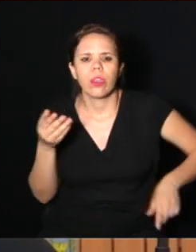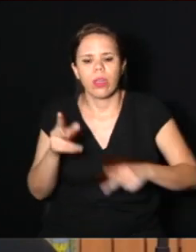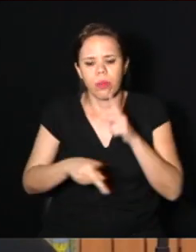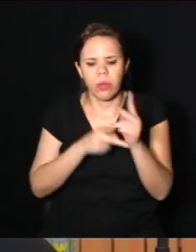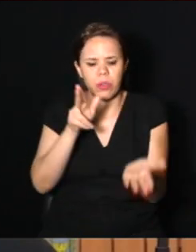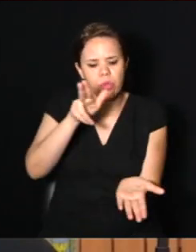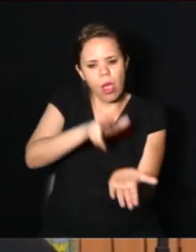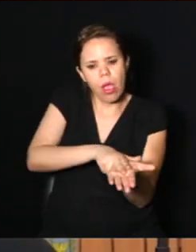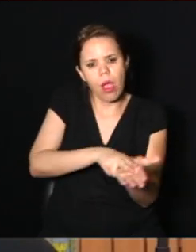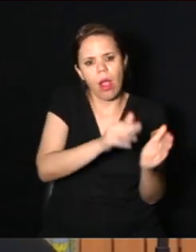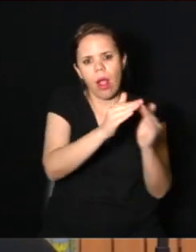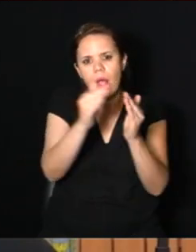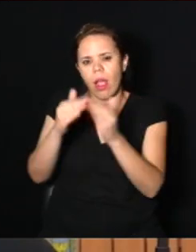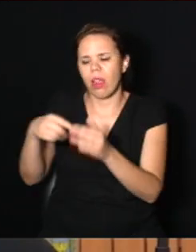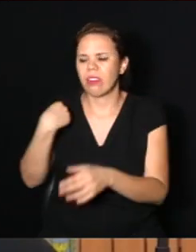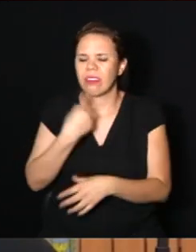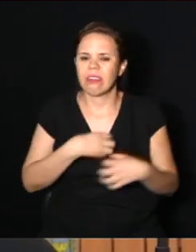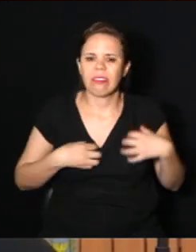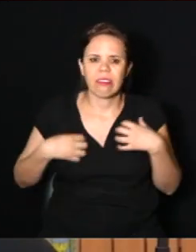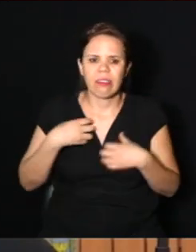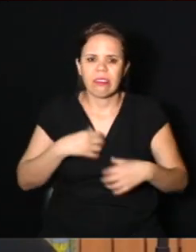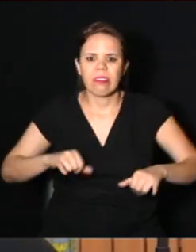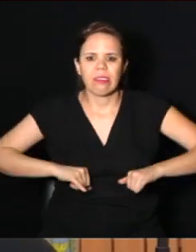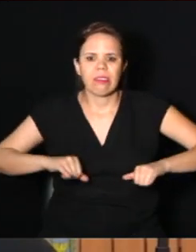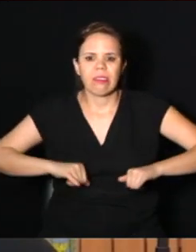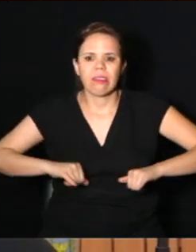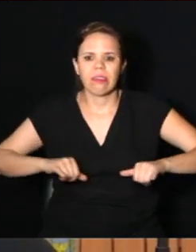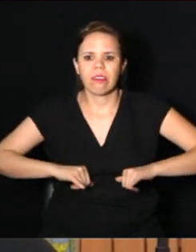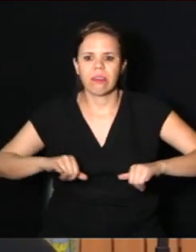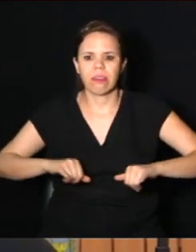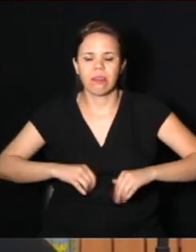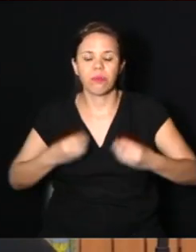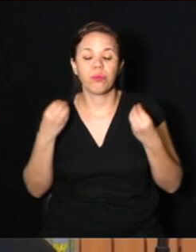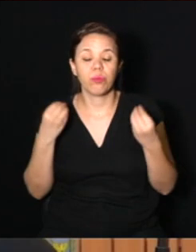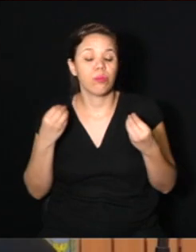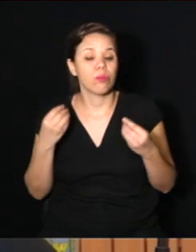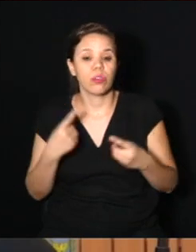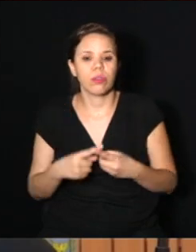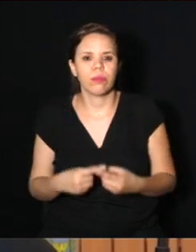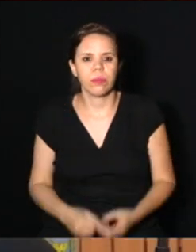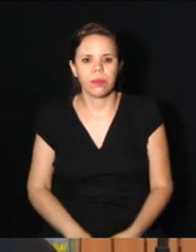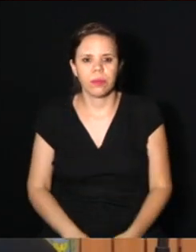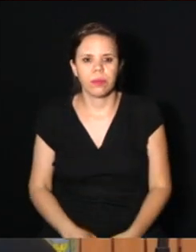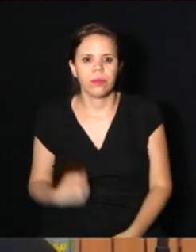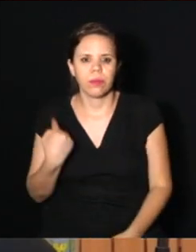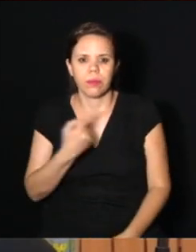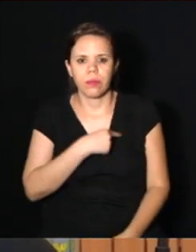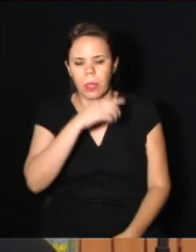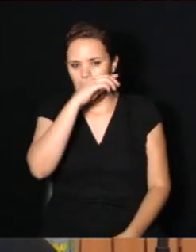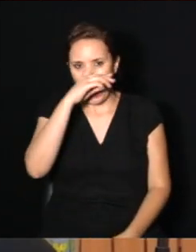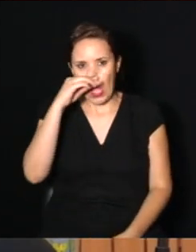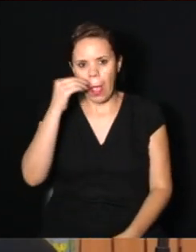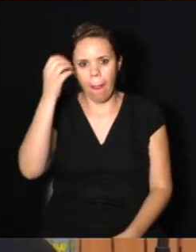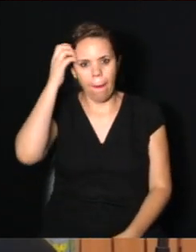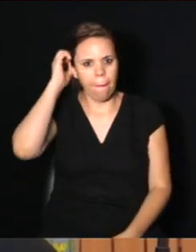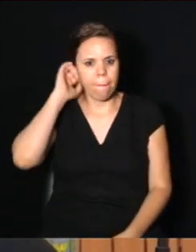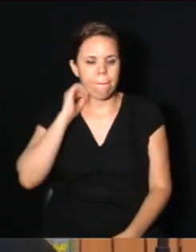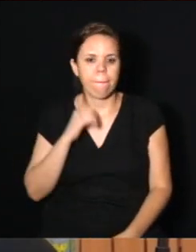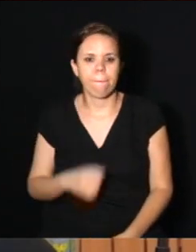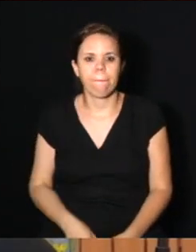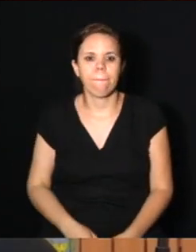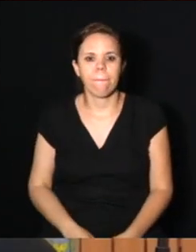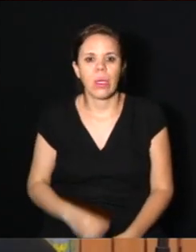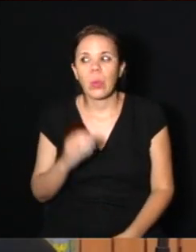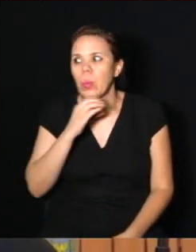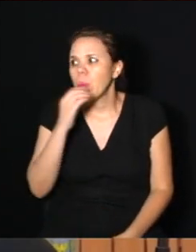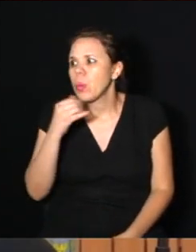gente está vivendo uma situação extrema, porque a gente liga na extrema urgência